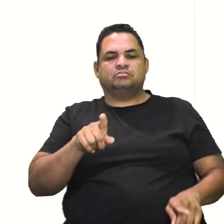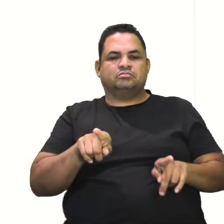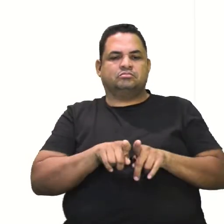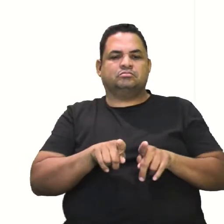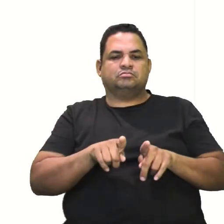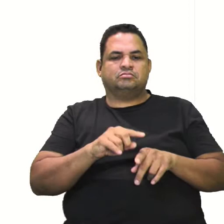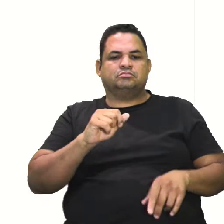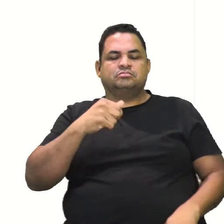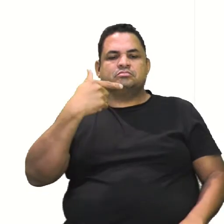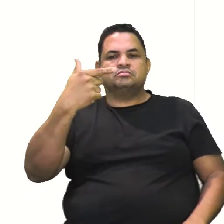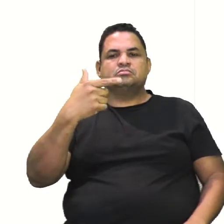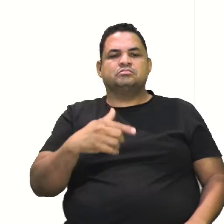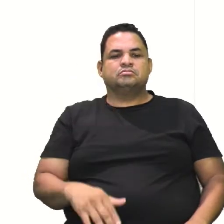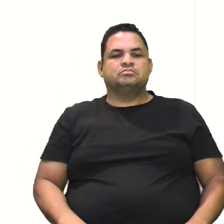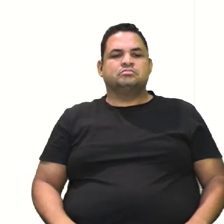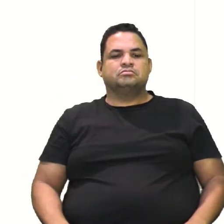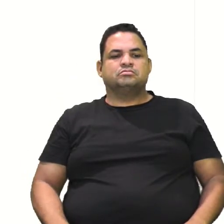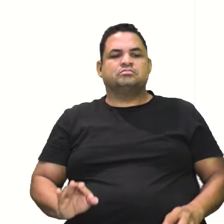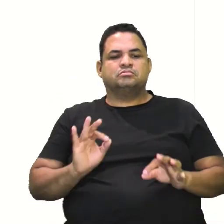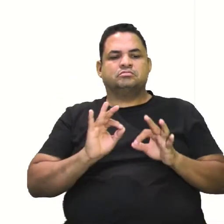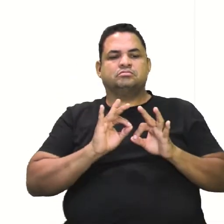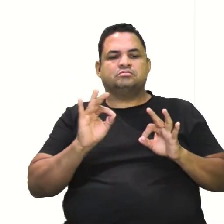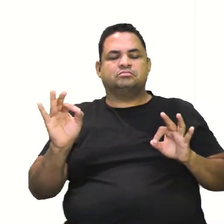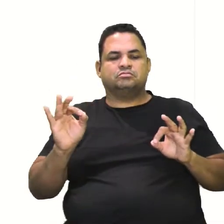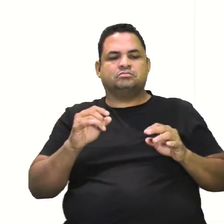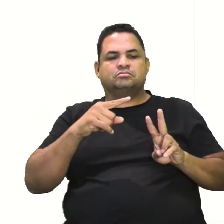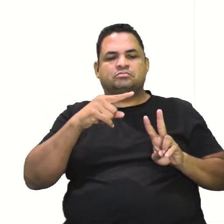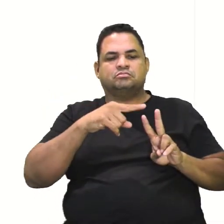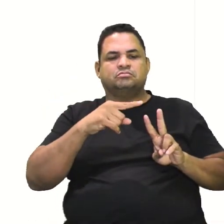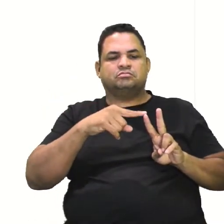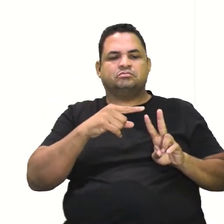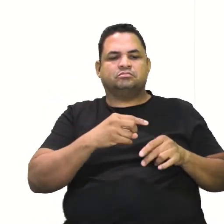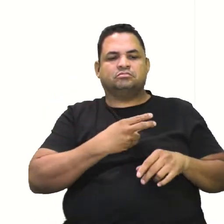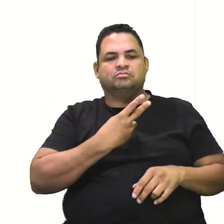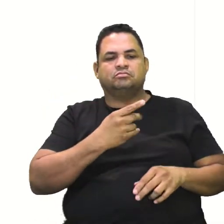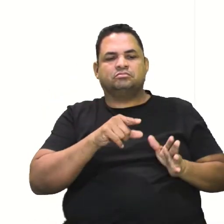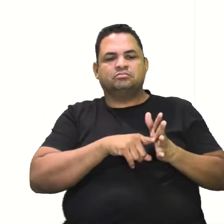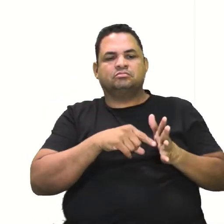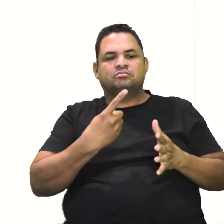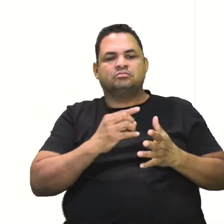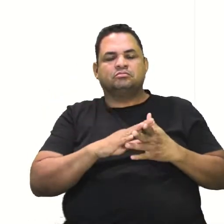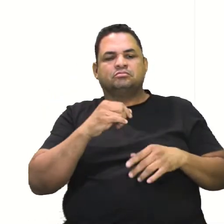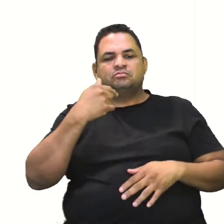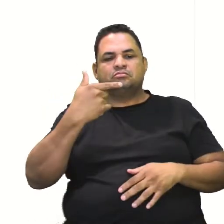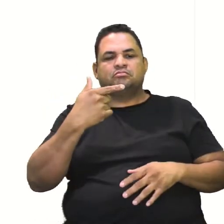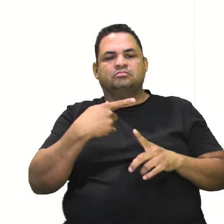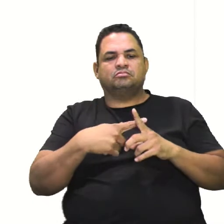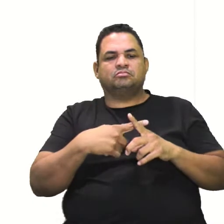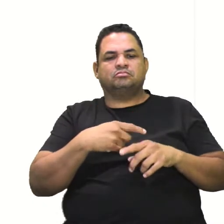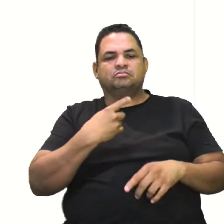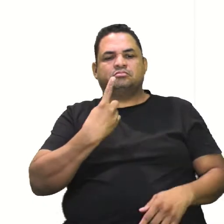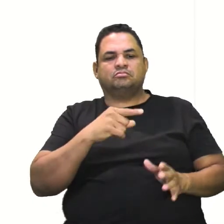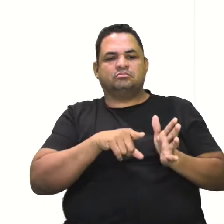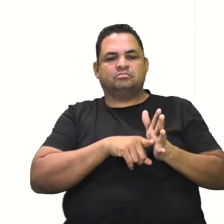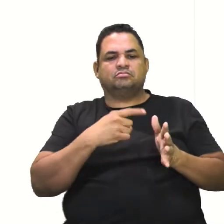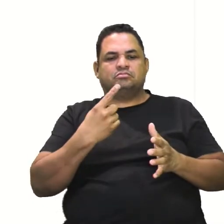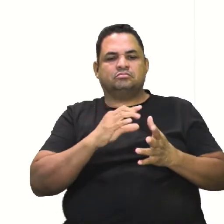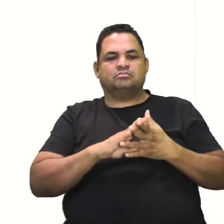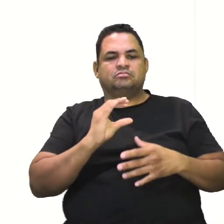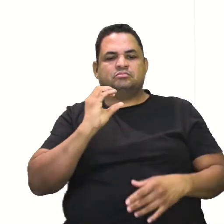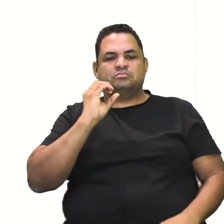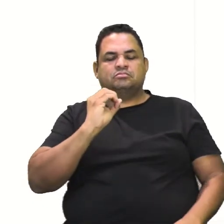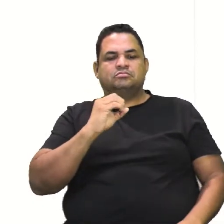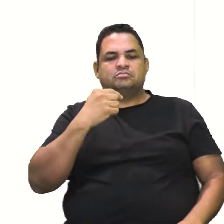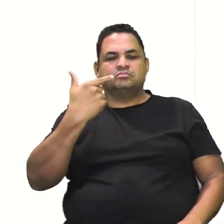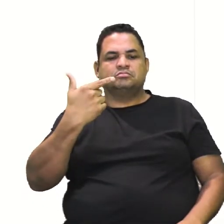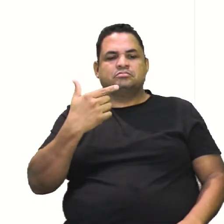também, ao quadrado. Então, a distância vai ser a raiz de 2 menos 1, 1. 1 ao quadrado, mais 1 menos 1, 0. 0